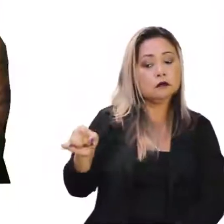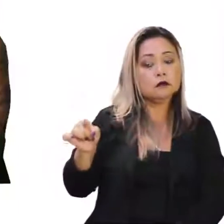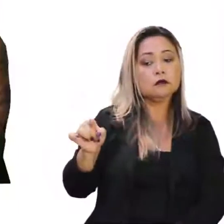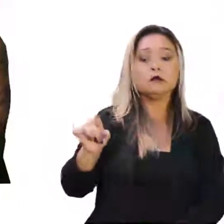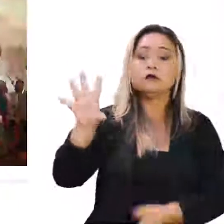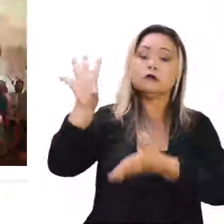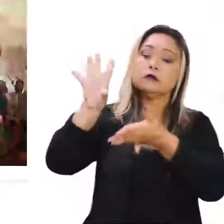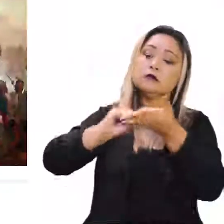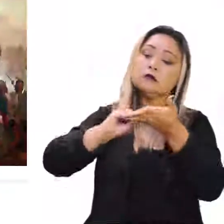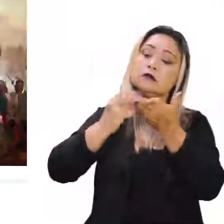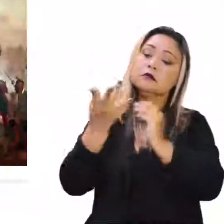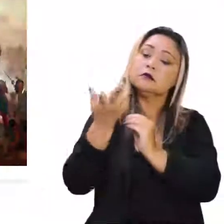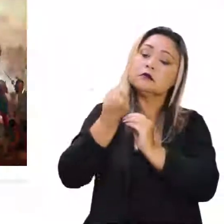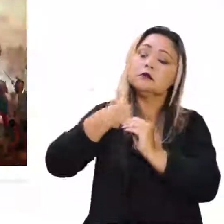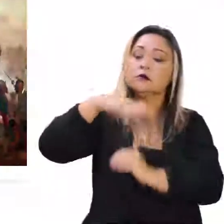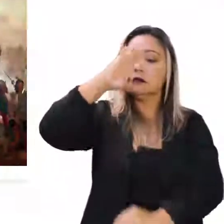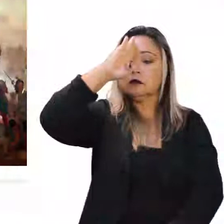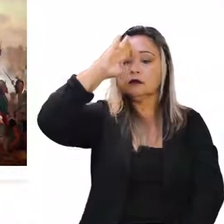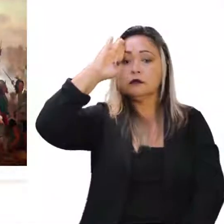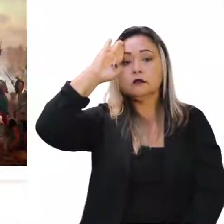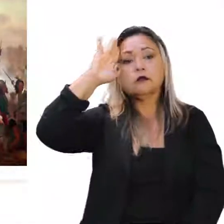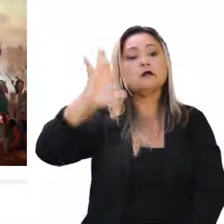acadêmica.